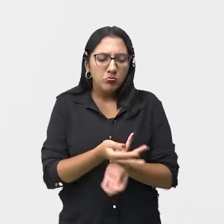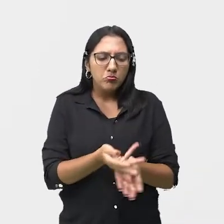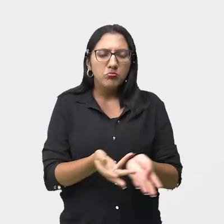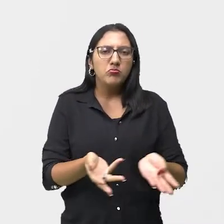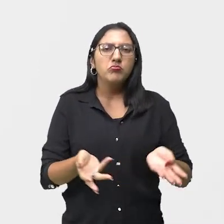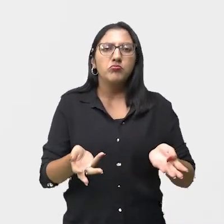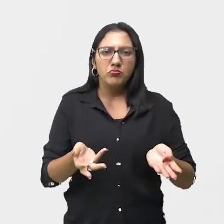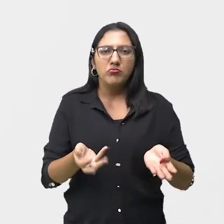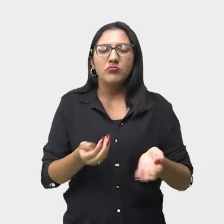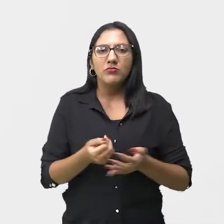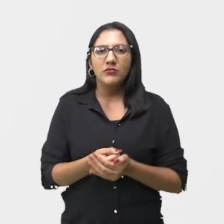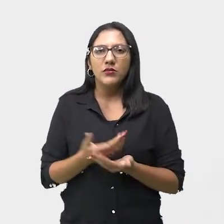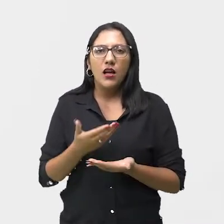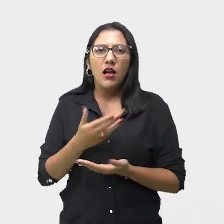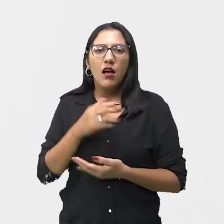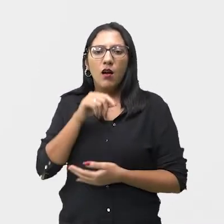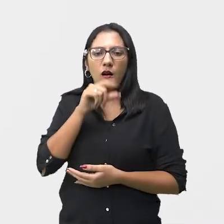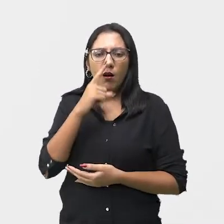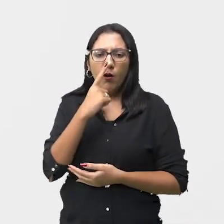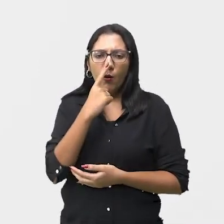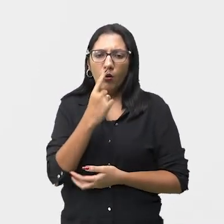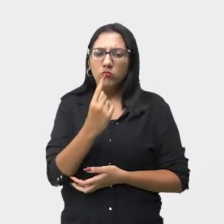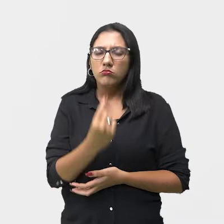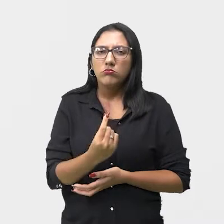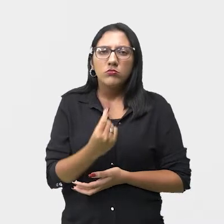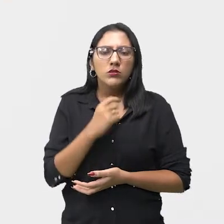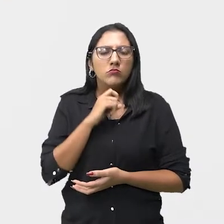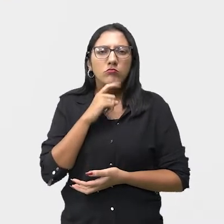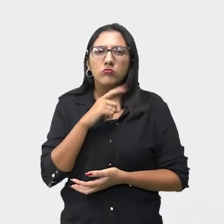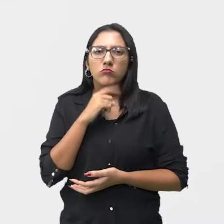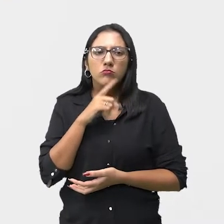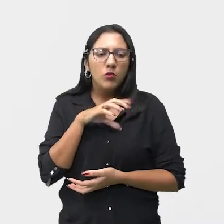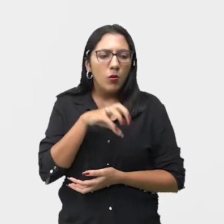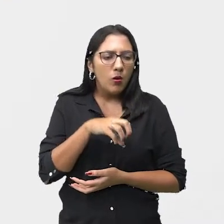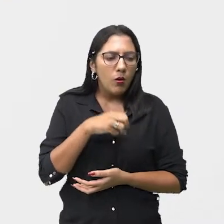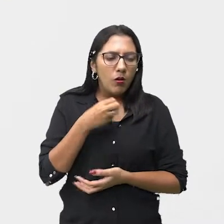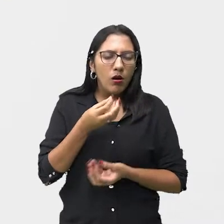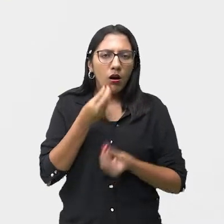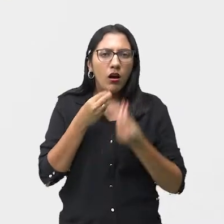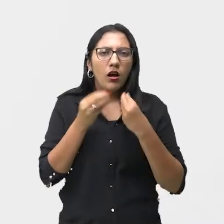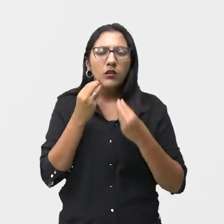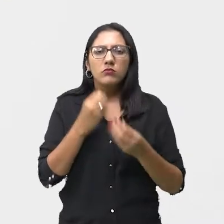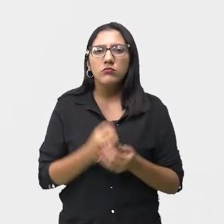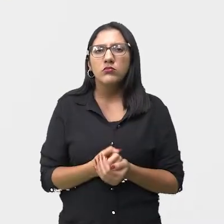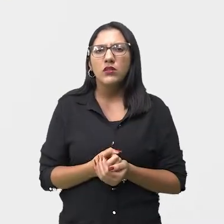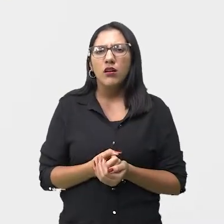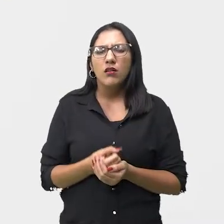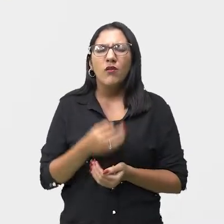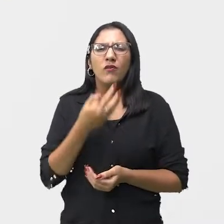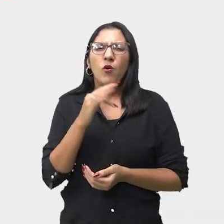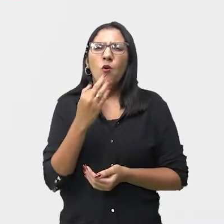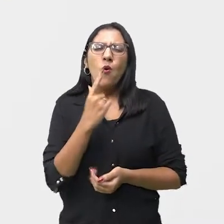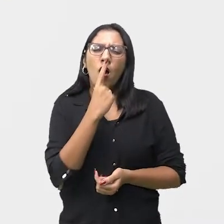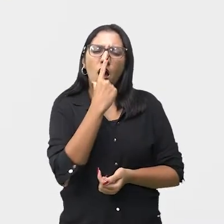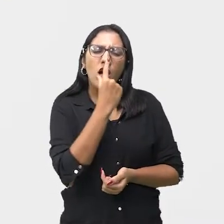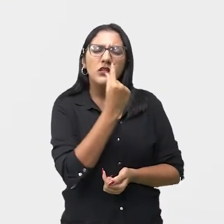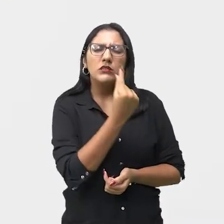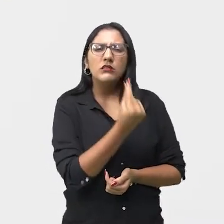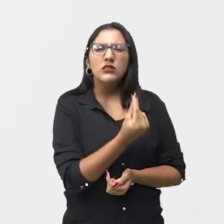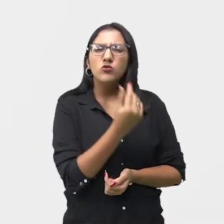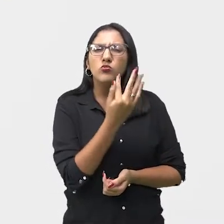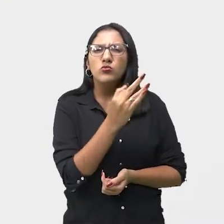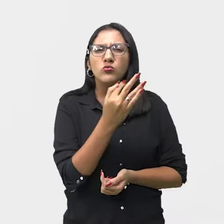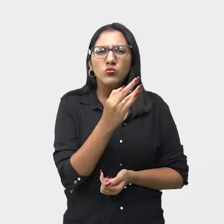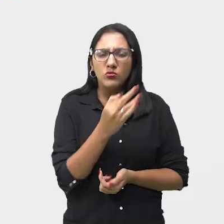o pobre tucano nada pôde comer. E até machucou muito o seu grande bico.